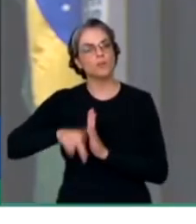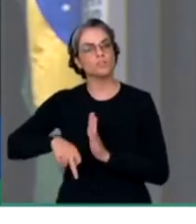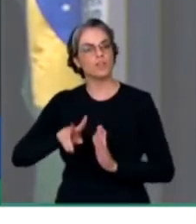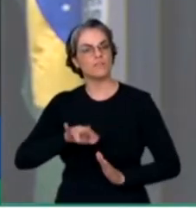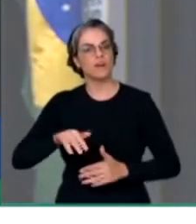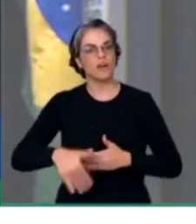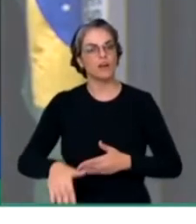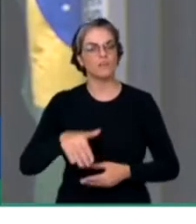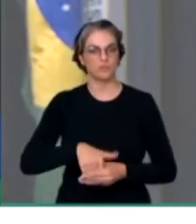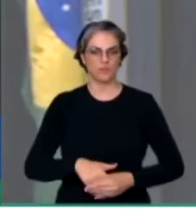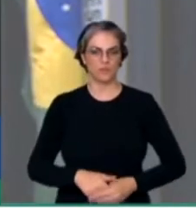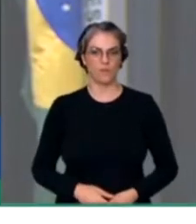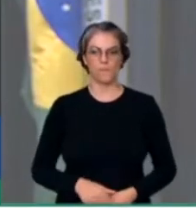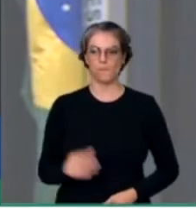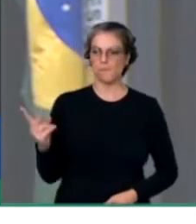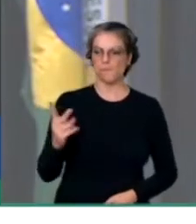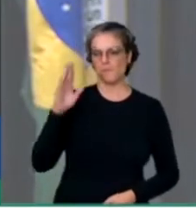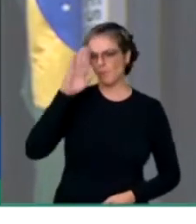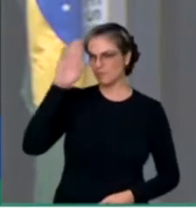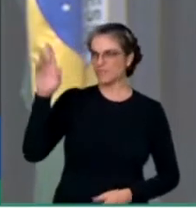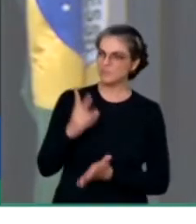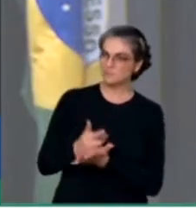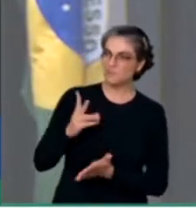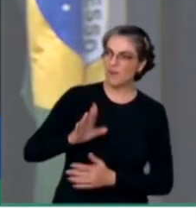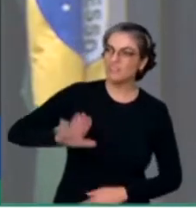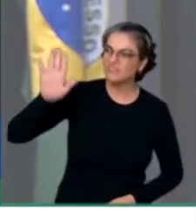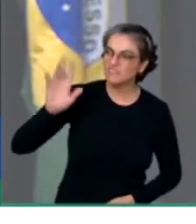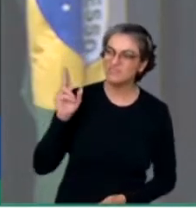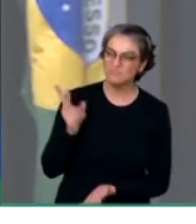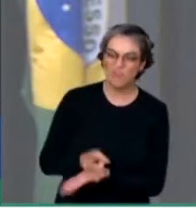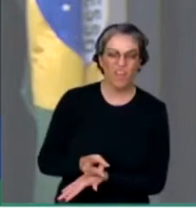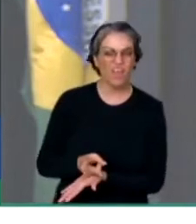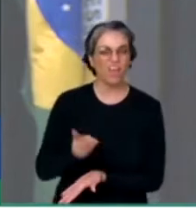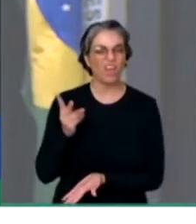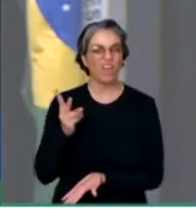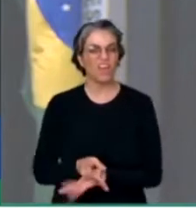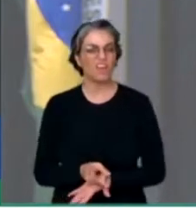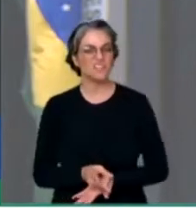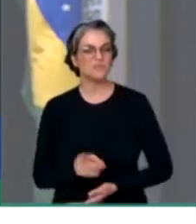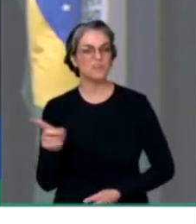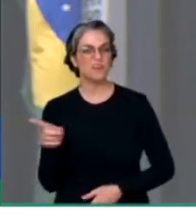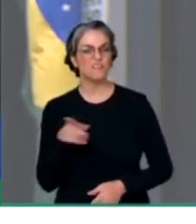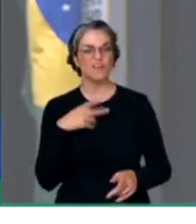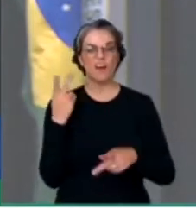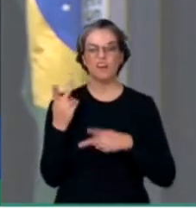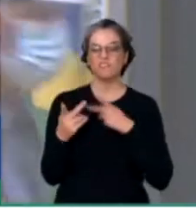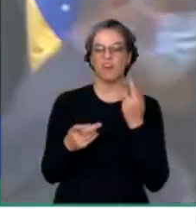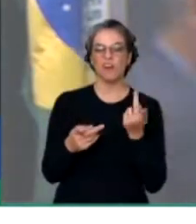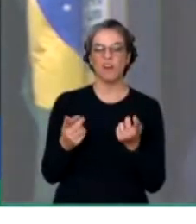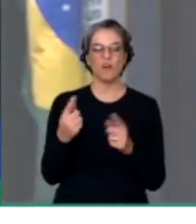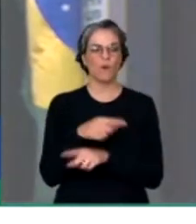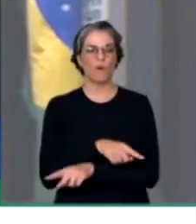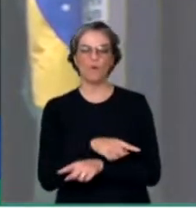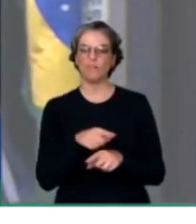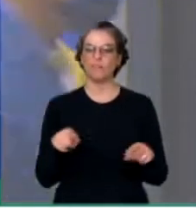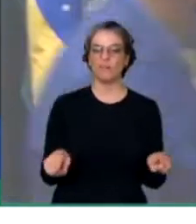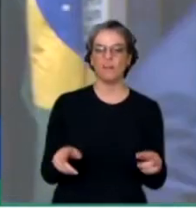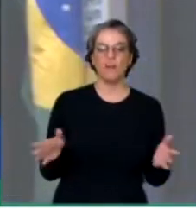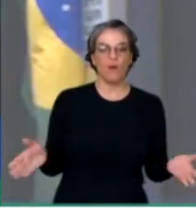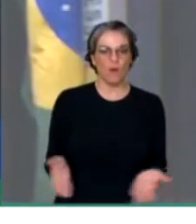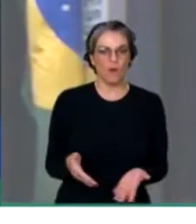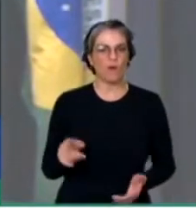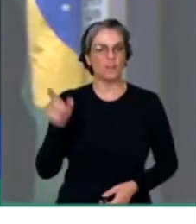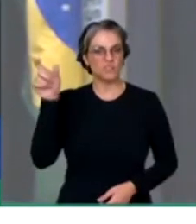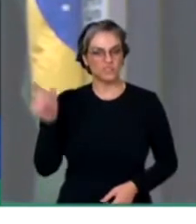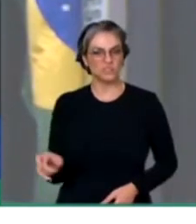As duas candidaturas principais são mais do mesmo, vejam bem, inclusive nas suas contradições. Um candidato que é hoje apoiado